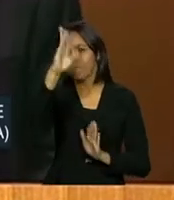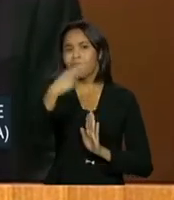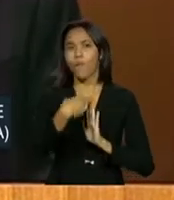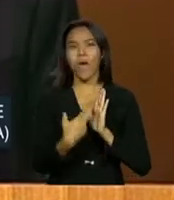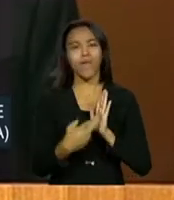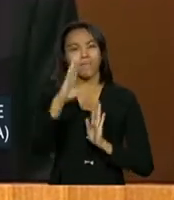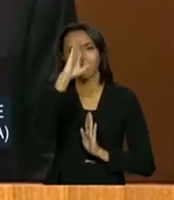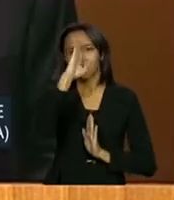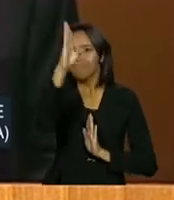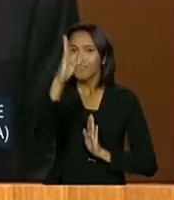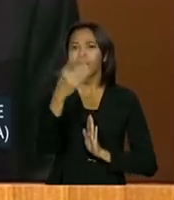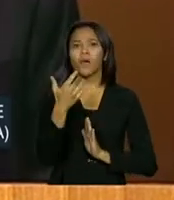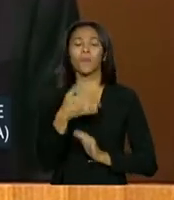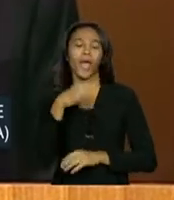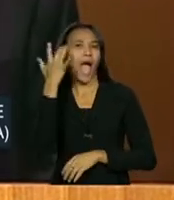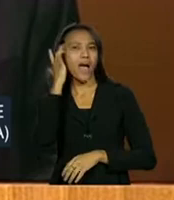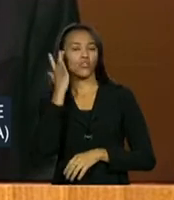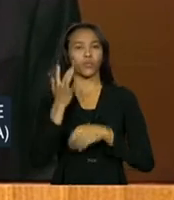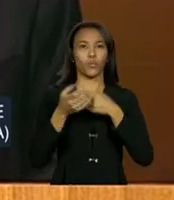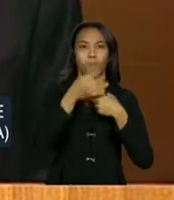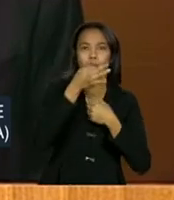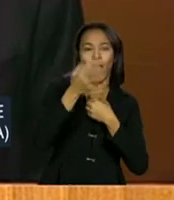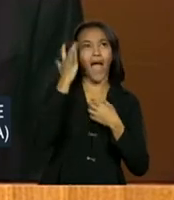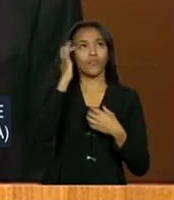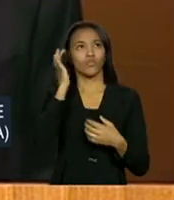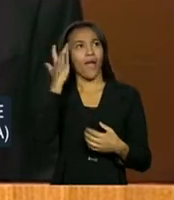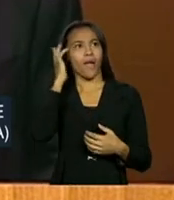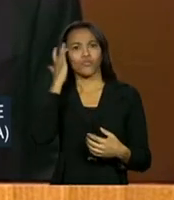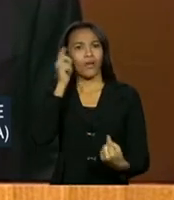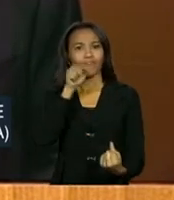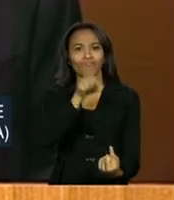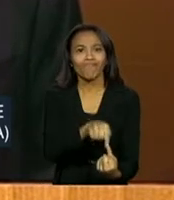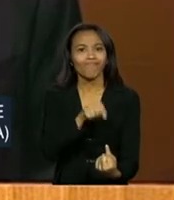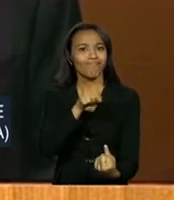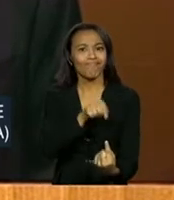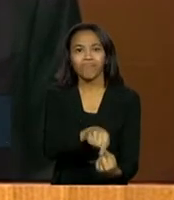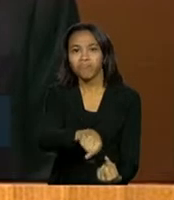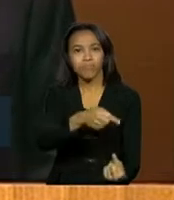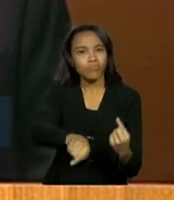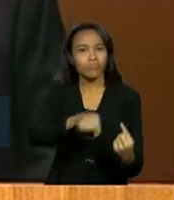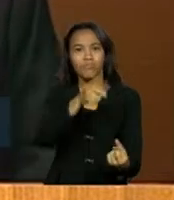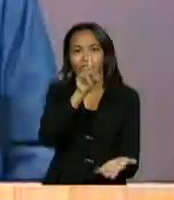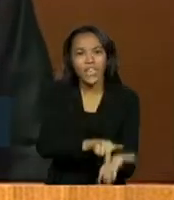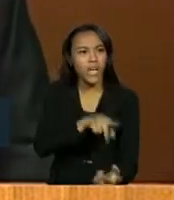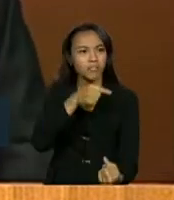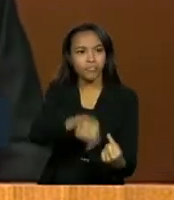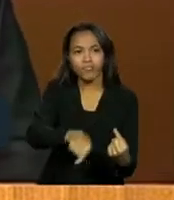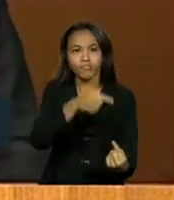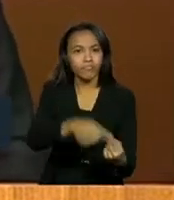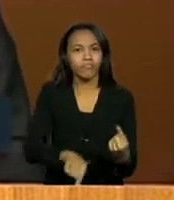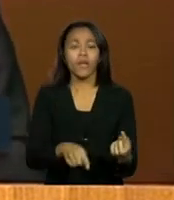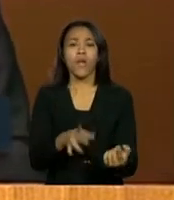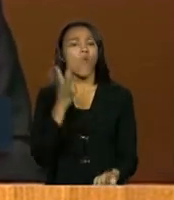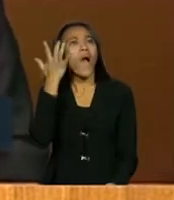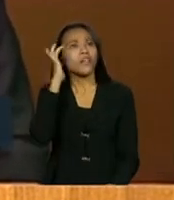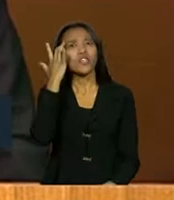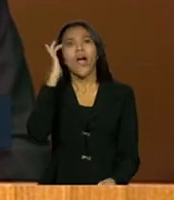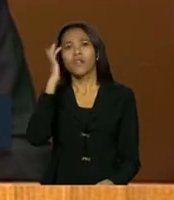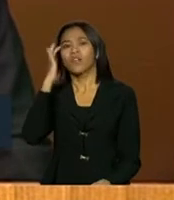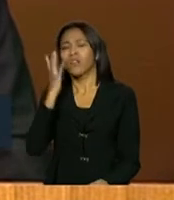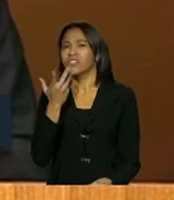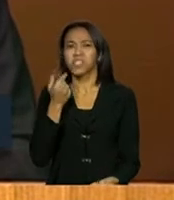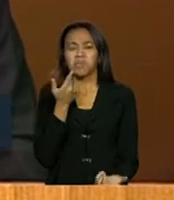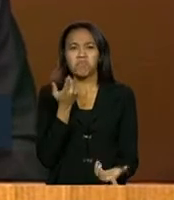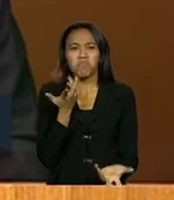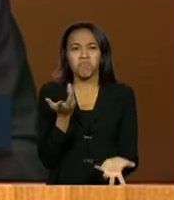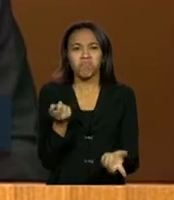porque o achismo é incompatível com a busca da verdade. O achismo é incompatível com a possibilidade